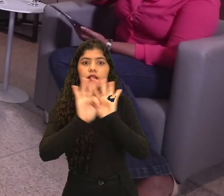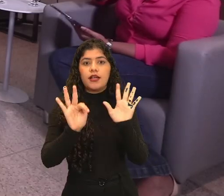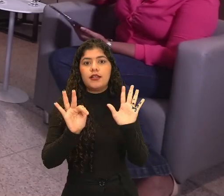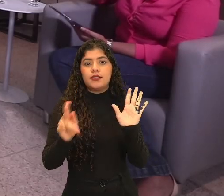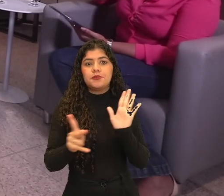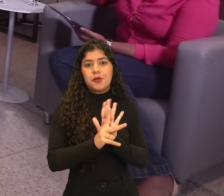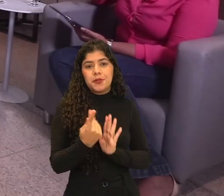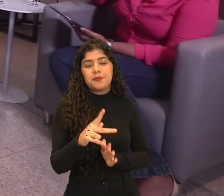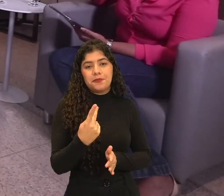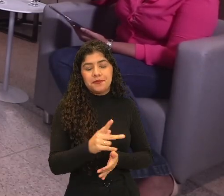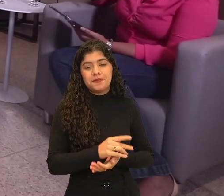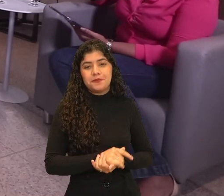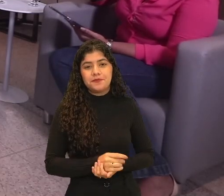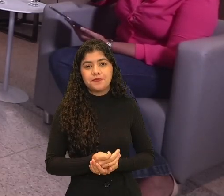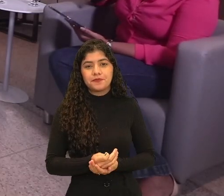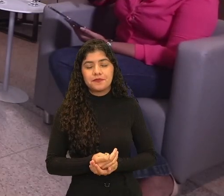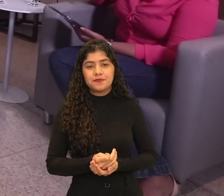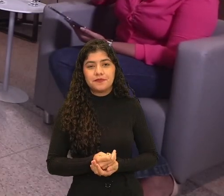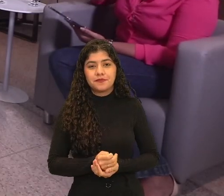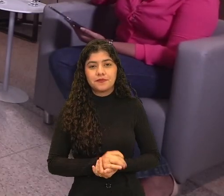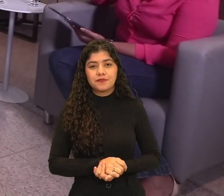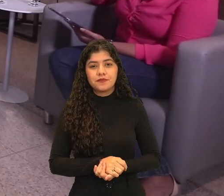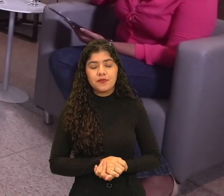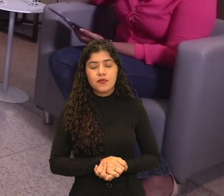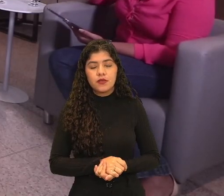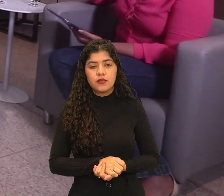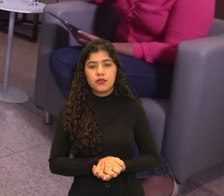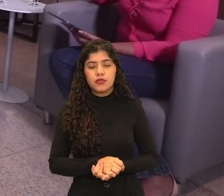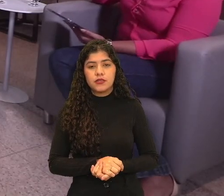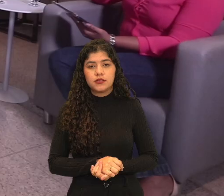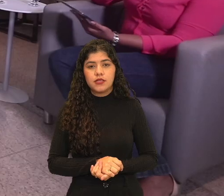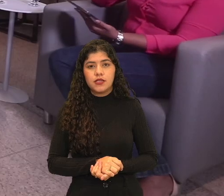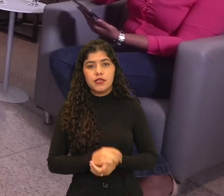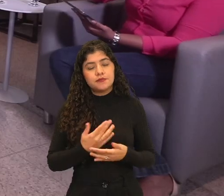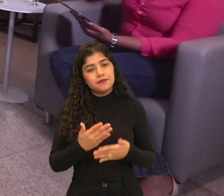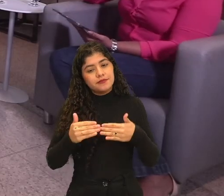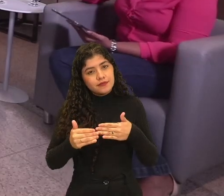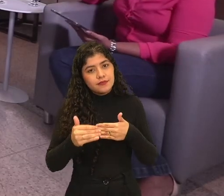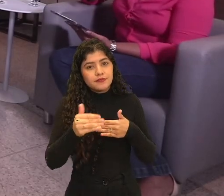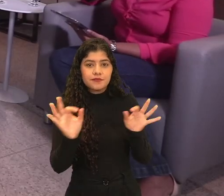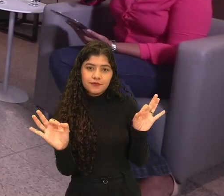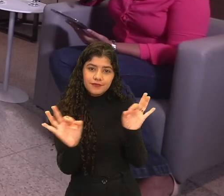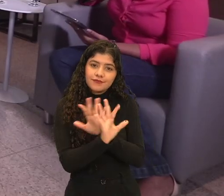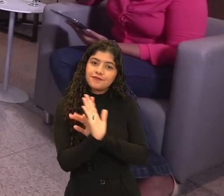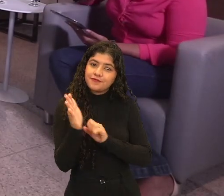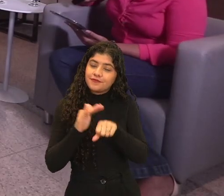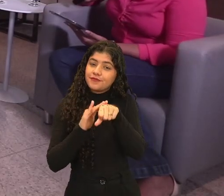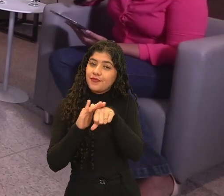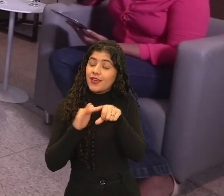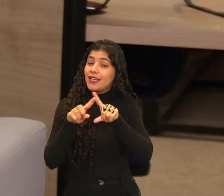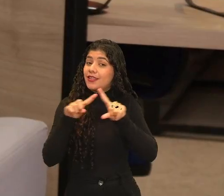É isso aí, vamos buscar conhecimento, né? Bom, a gente já está encaminhando aqui para o fim da nossa conversa,